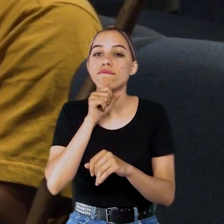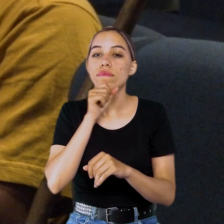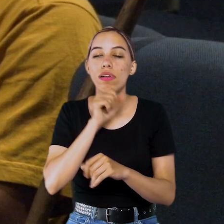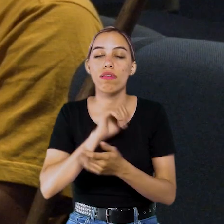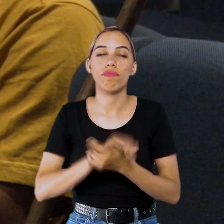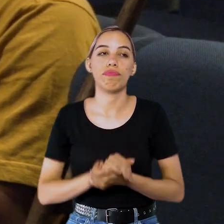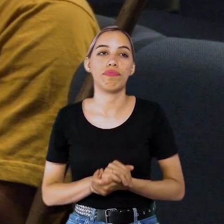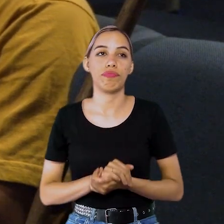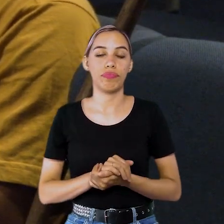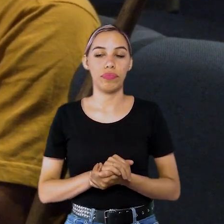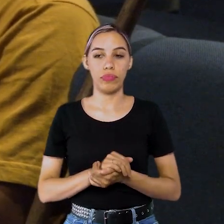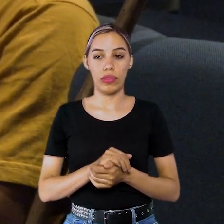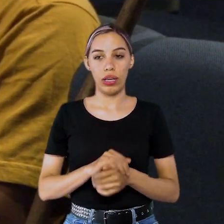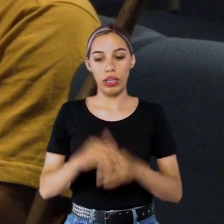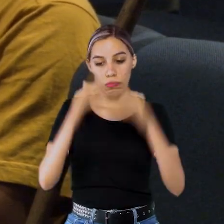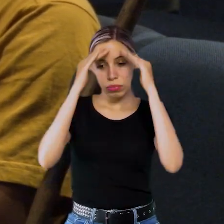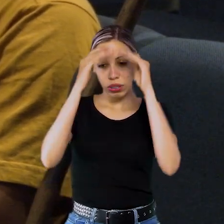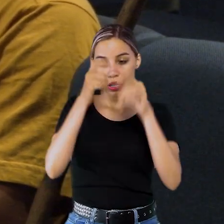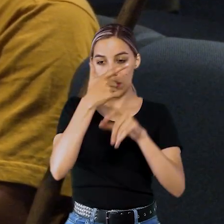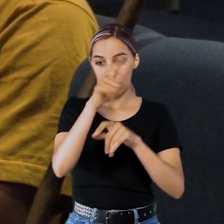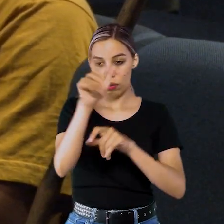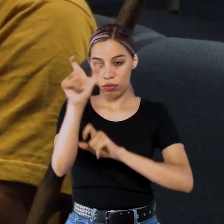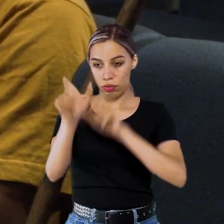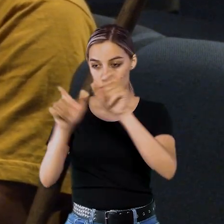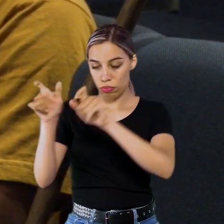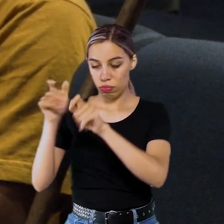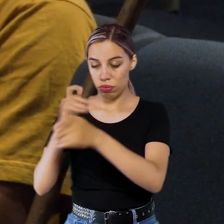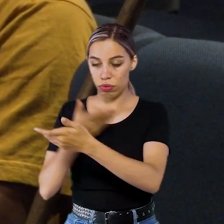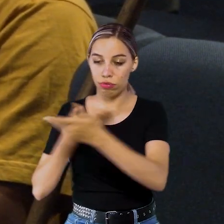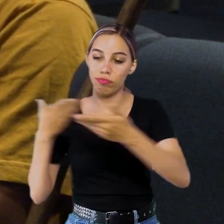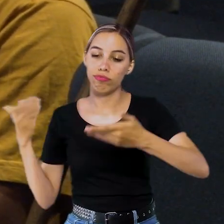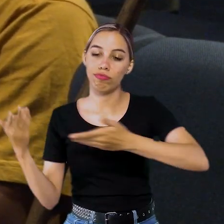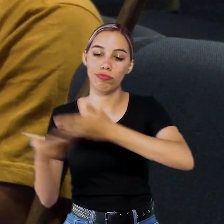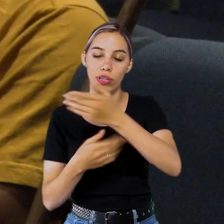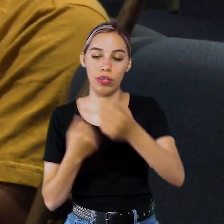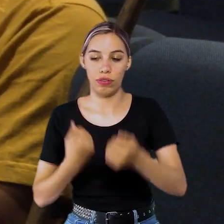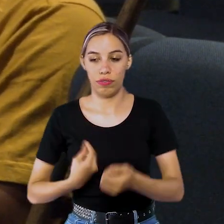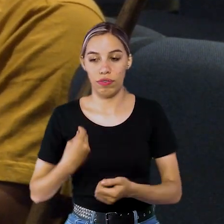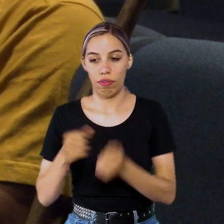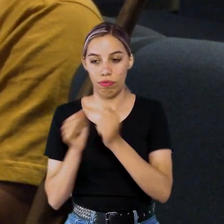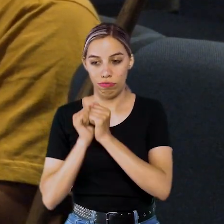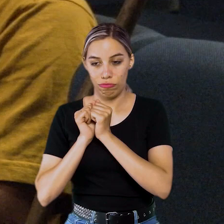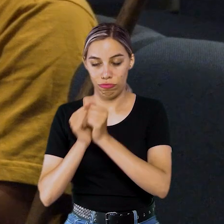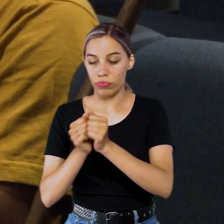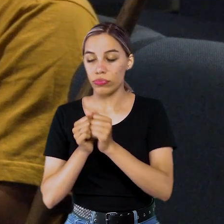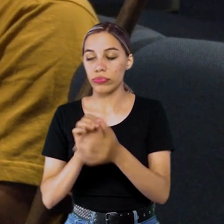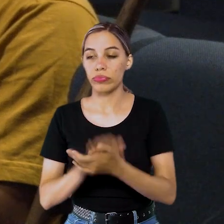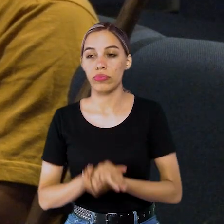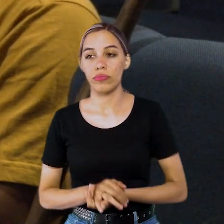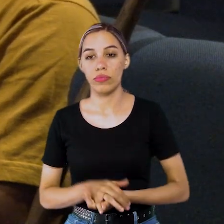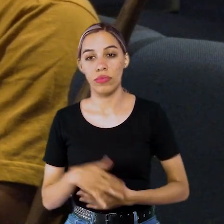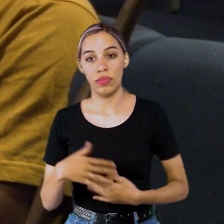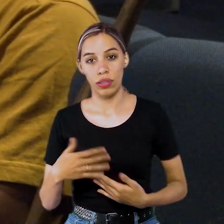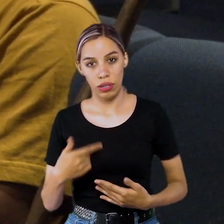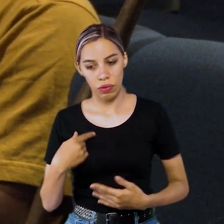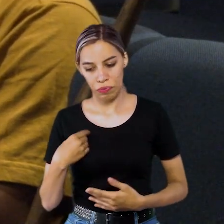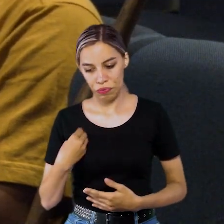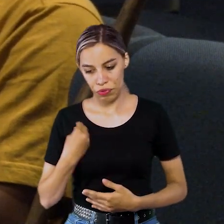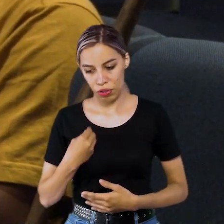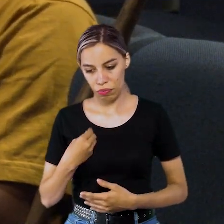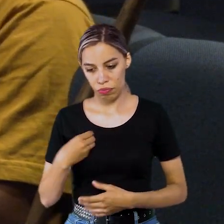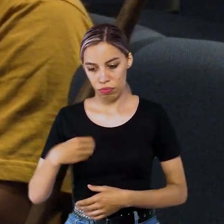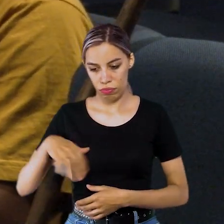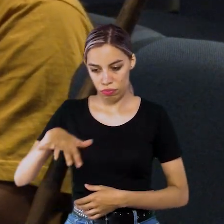o outro e viver de forma coletiva. A cada dia que eu me envolvo no mundo do Juruá,